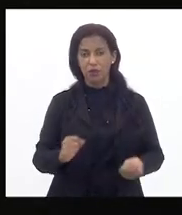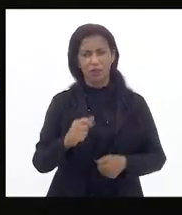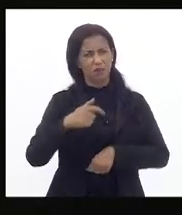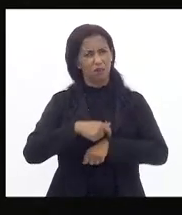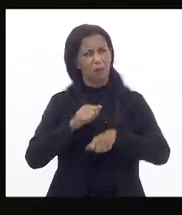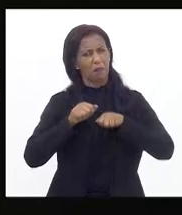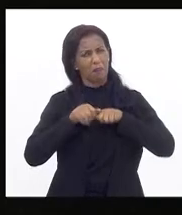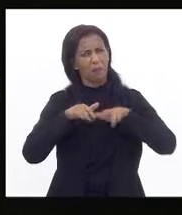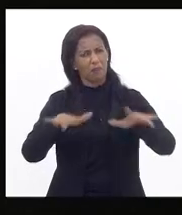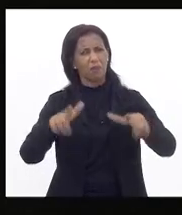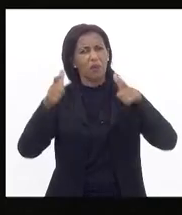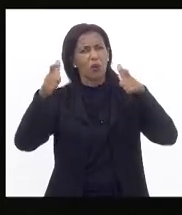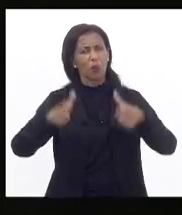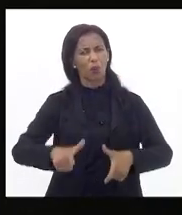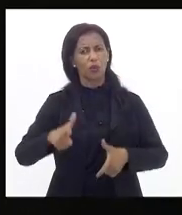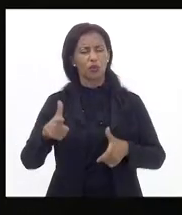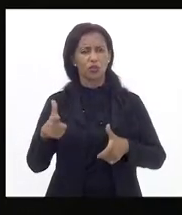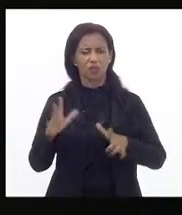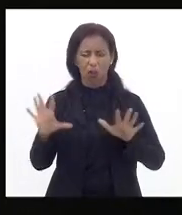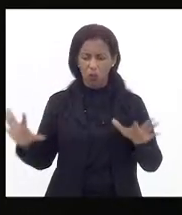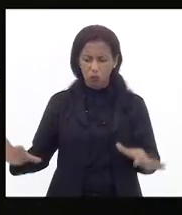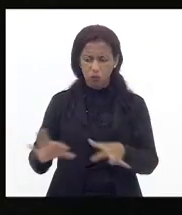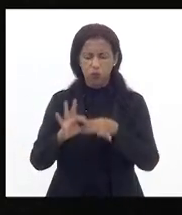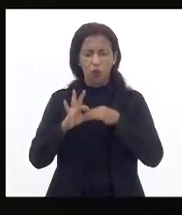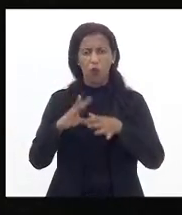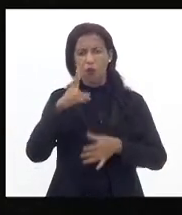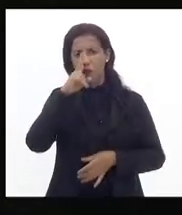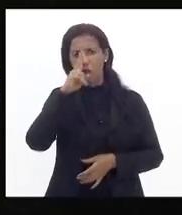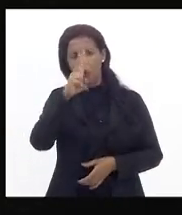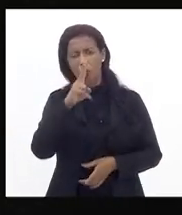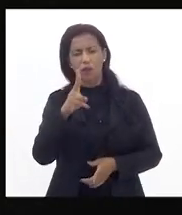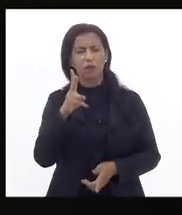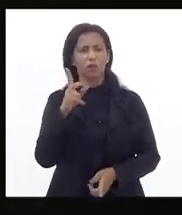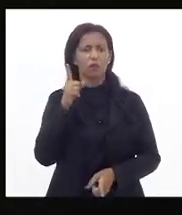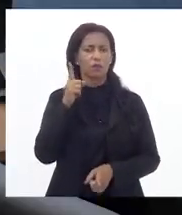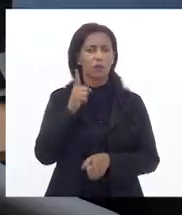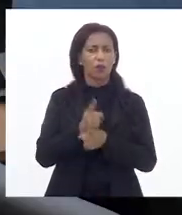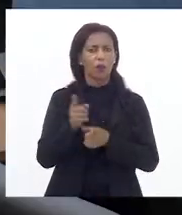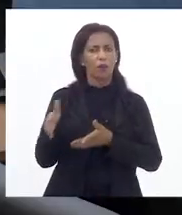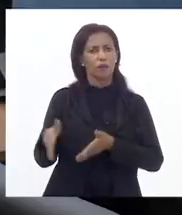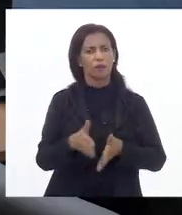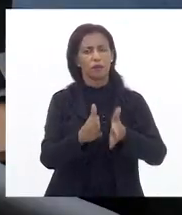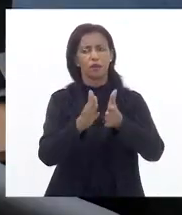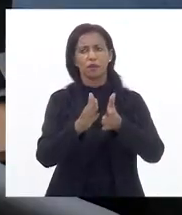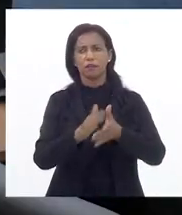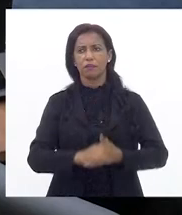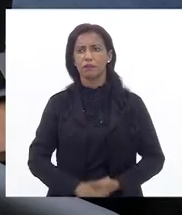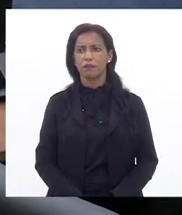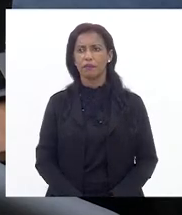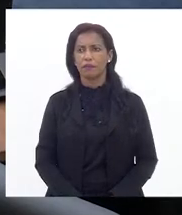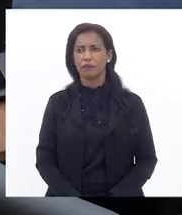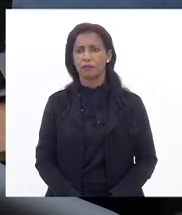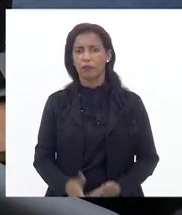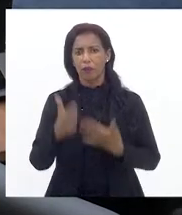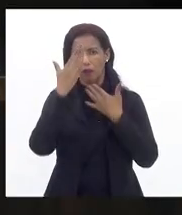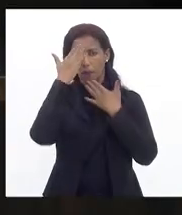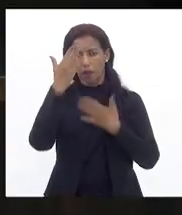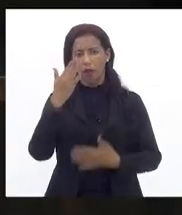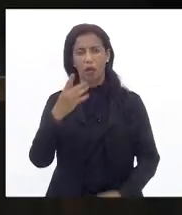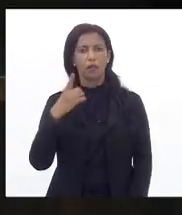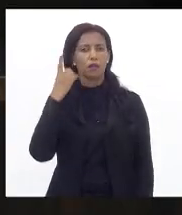plena pandemia onde deveríamos estar unindo forças para sairmos desse processo Obrigado